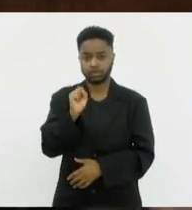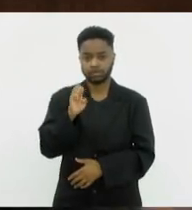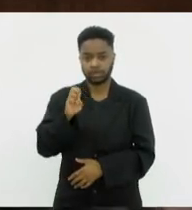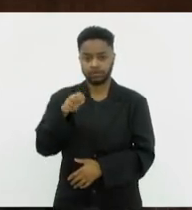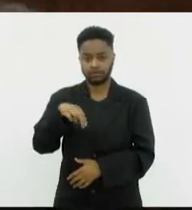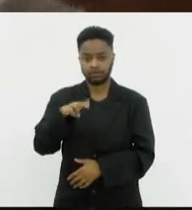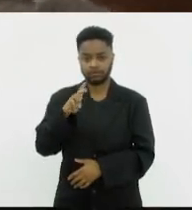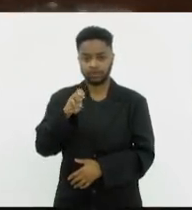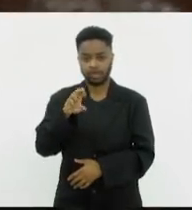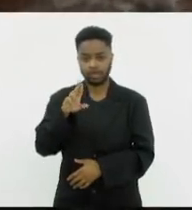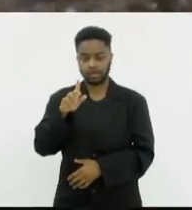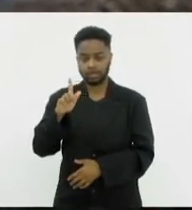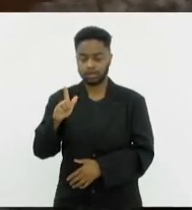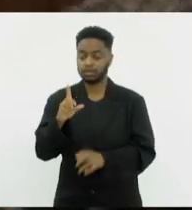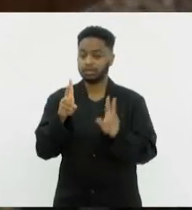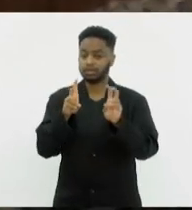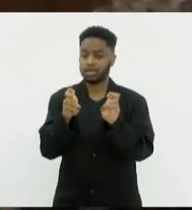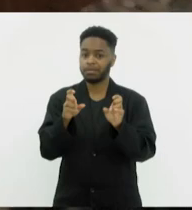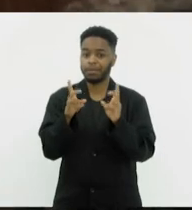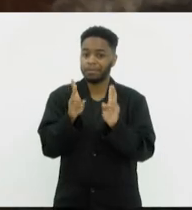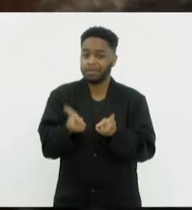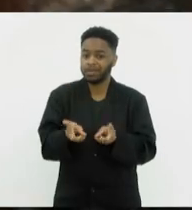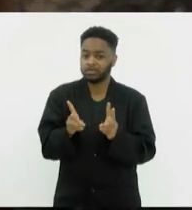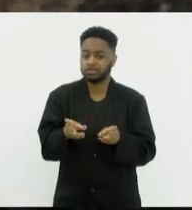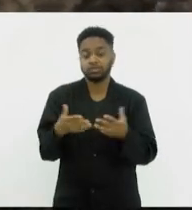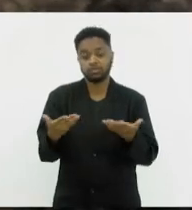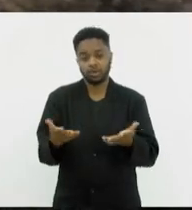trata sobre o tema. Então, por questão de